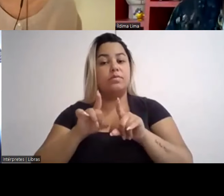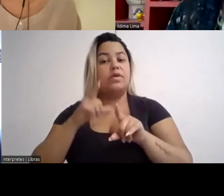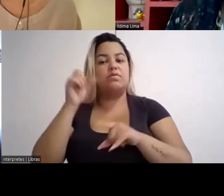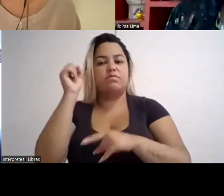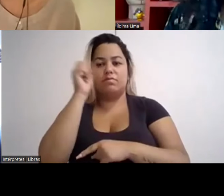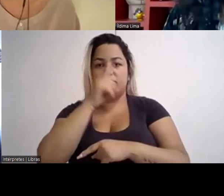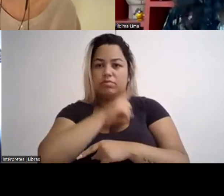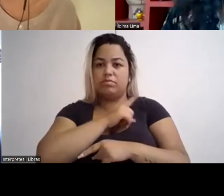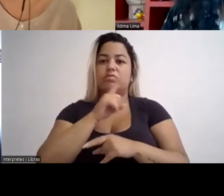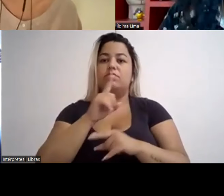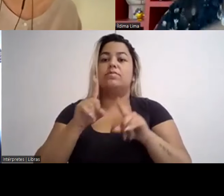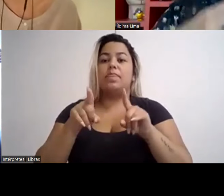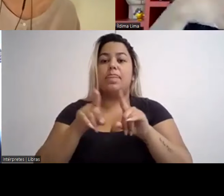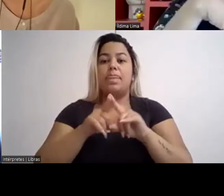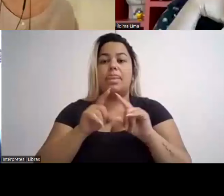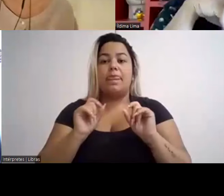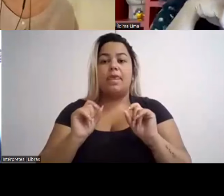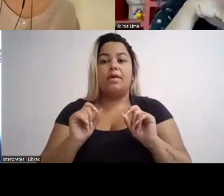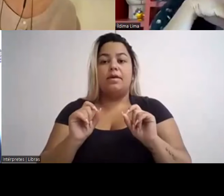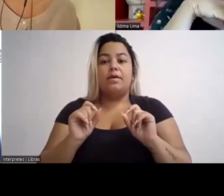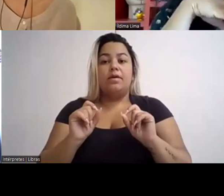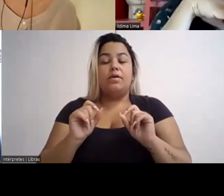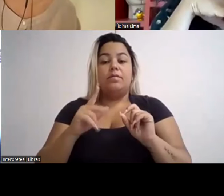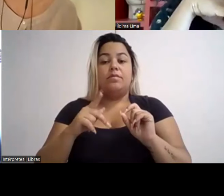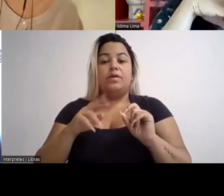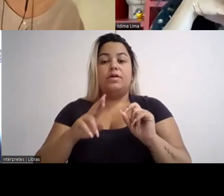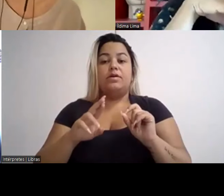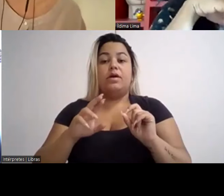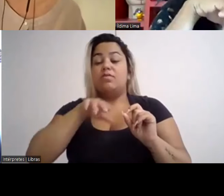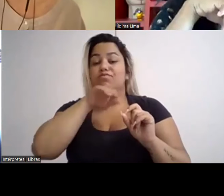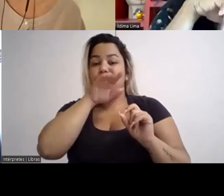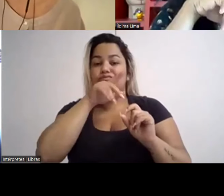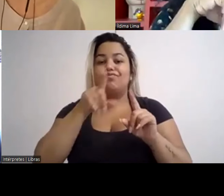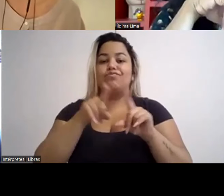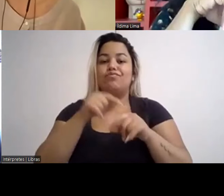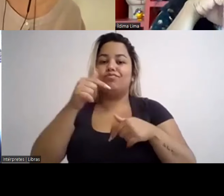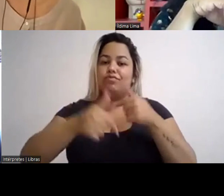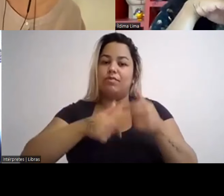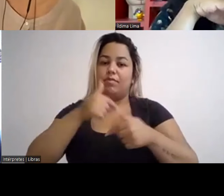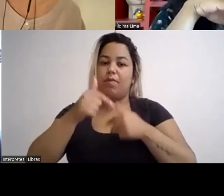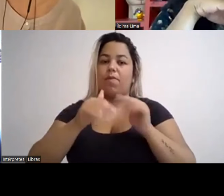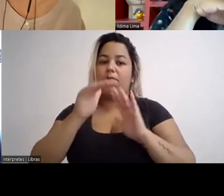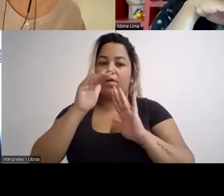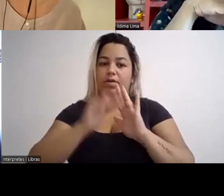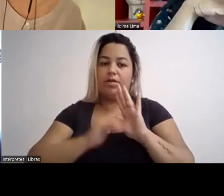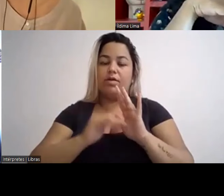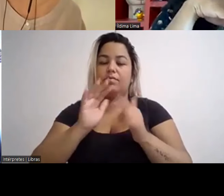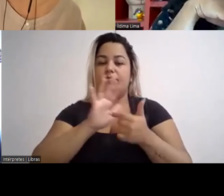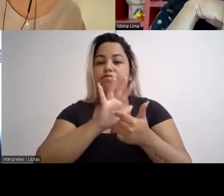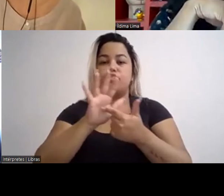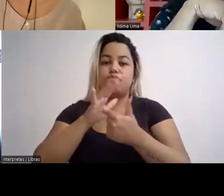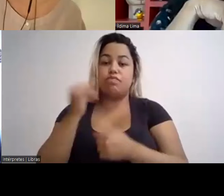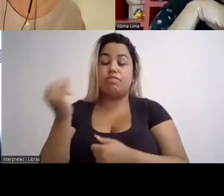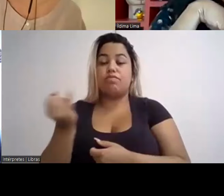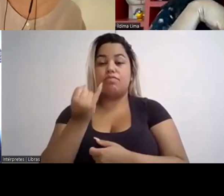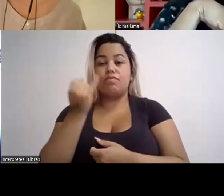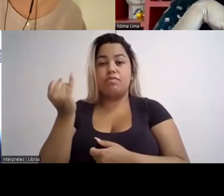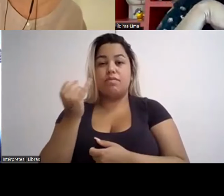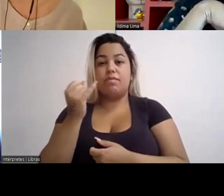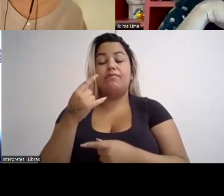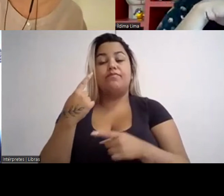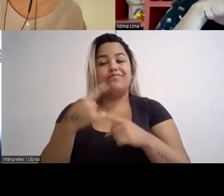na precificação. A precarização do trabalho é outro item que é muito importante destacar, que é um grande desafio, até porque